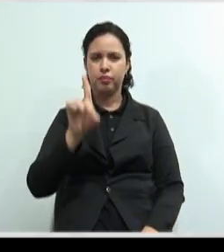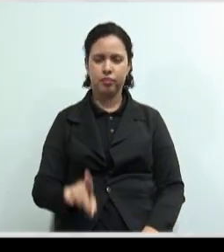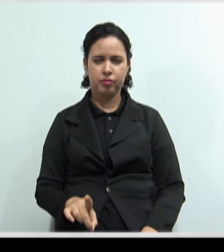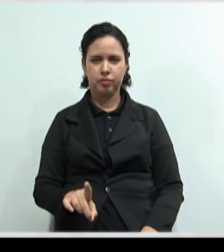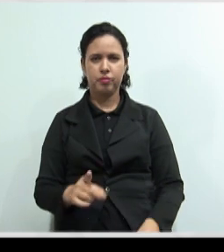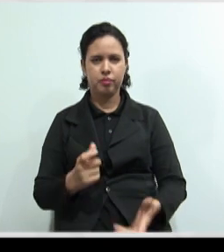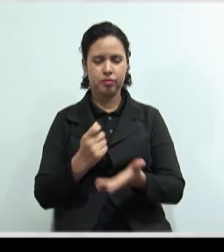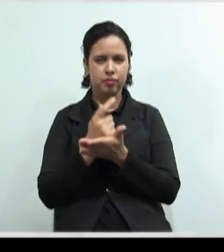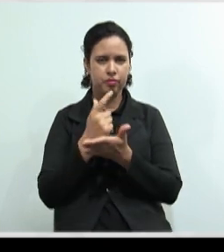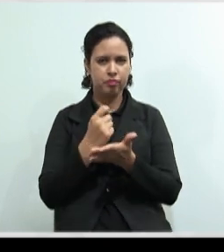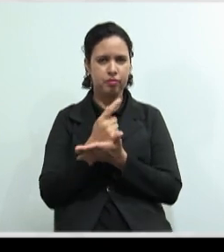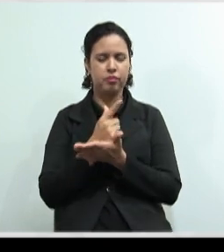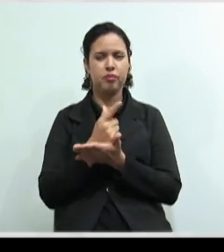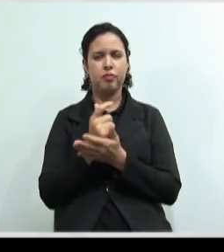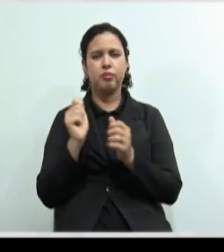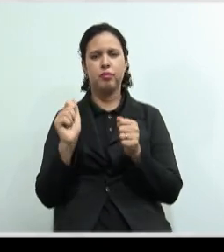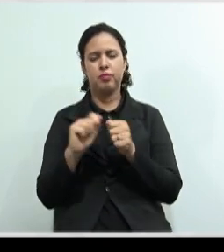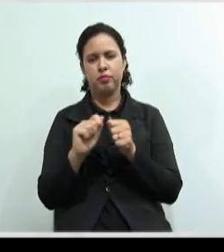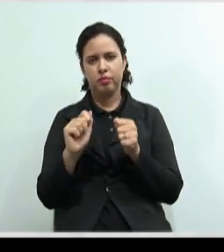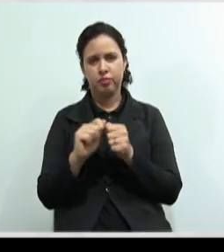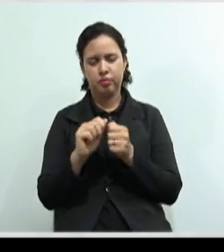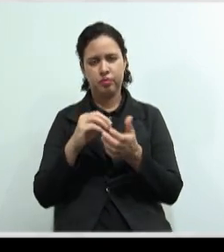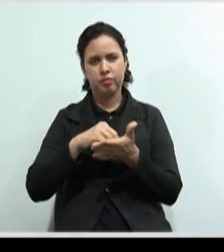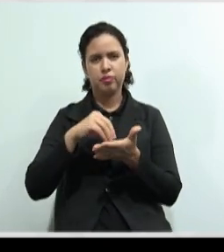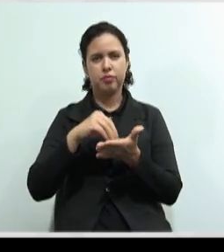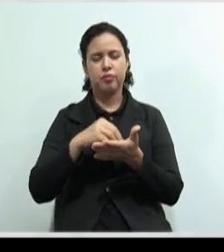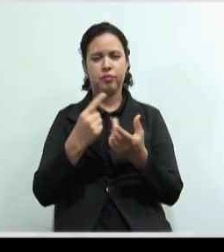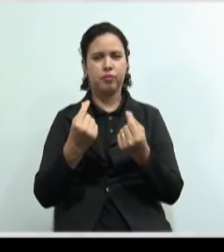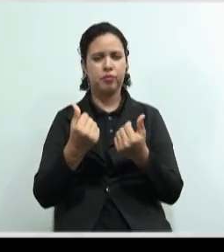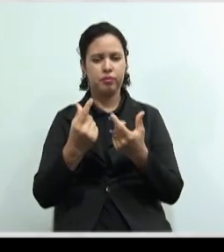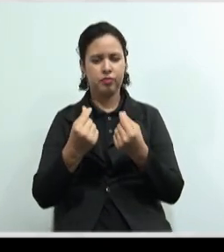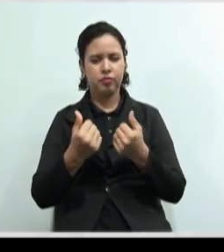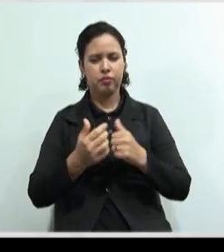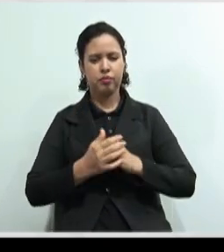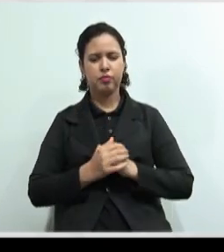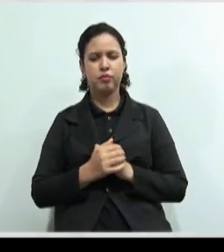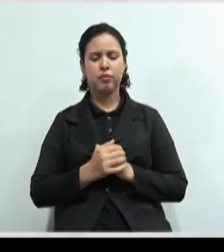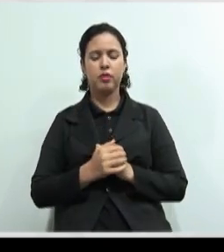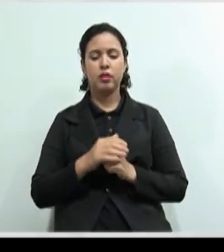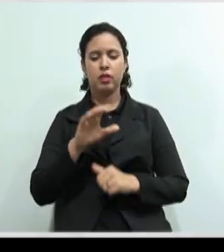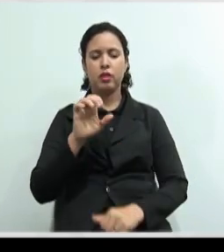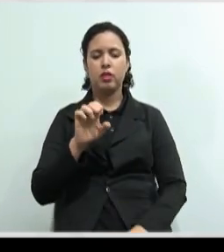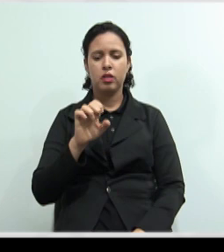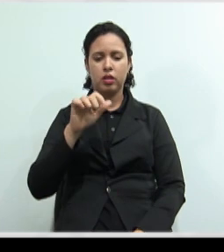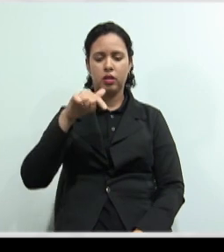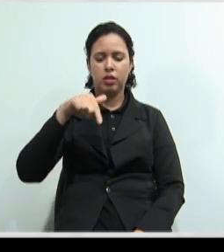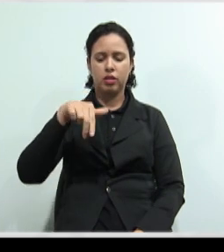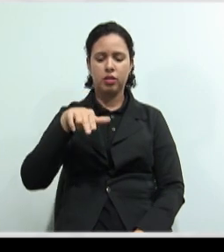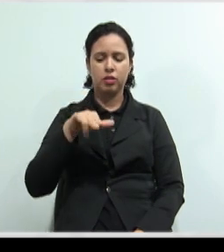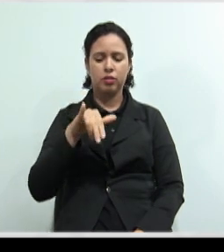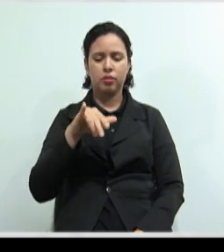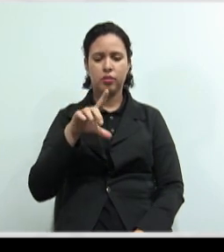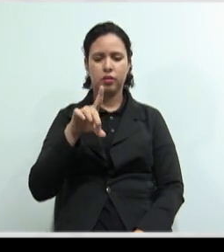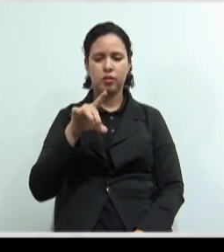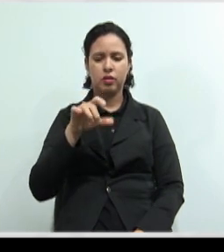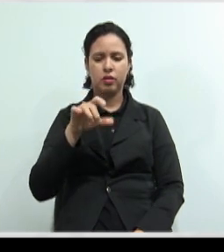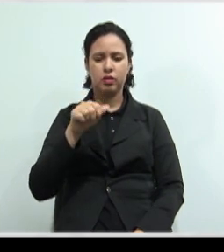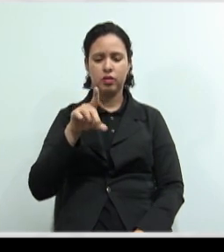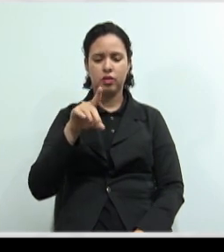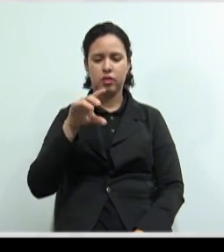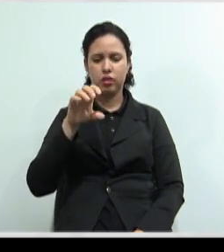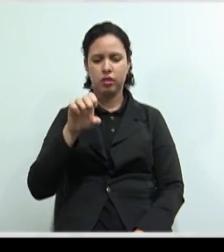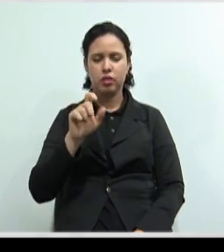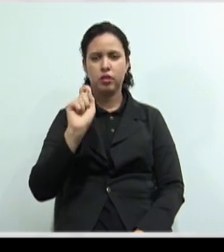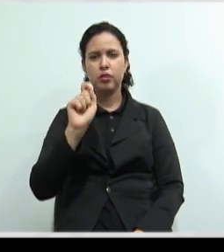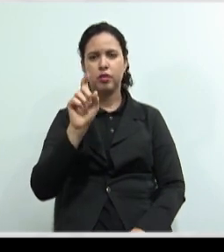renda. E quando eu falo de equidade social, eu estou falando de uma modalidade de igualdade social. Eu não estou falando de uma renda igual para todos, mas estou